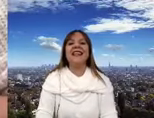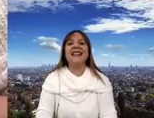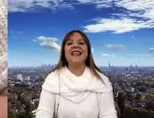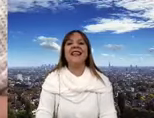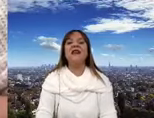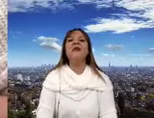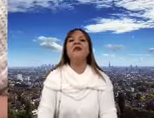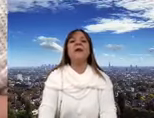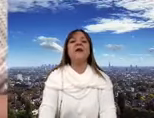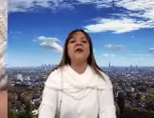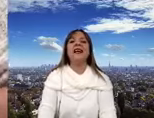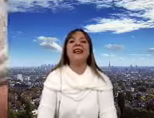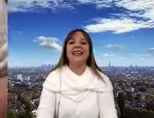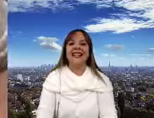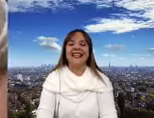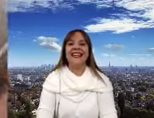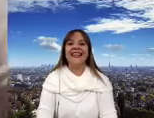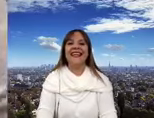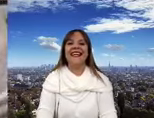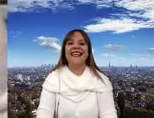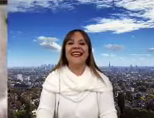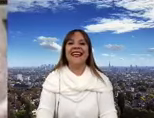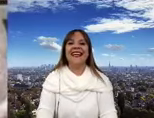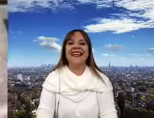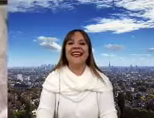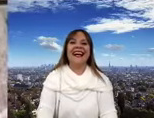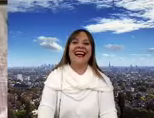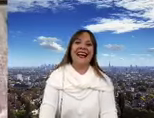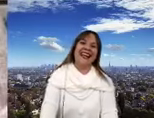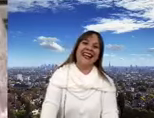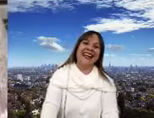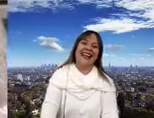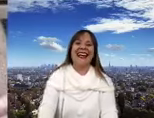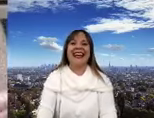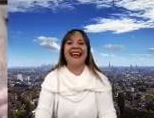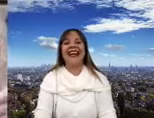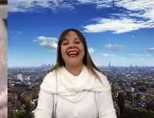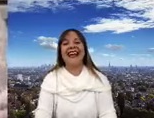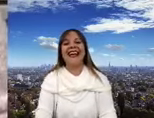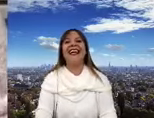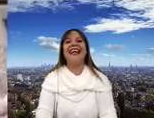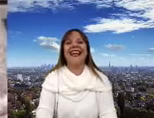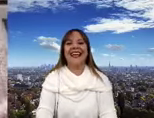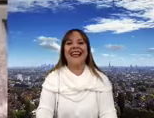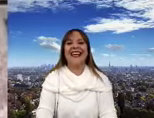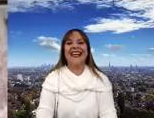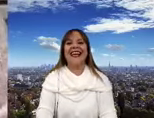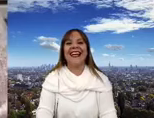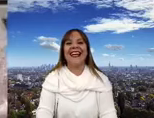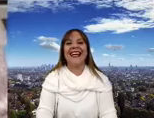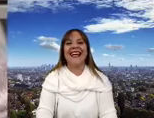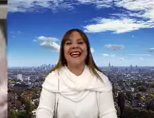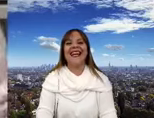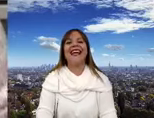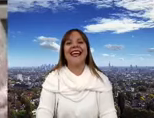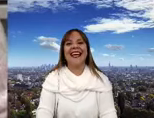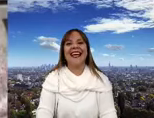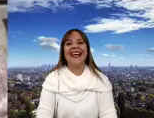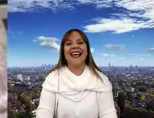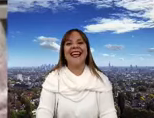com muito amor aí? Muito amor, muito Ah. mesmo, muito feliz, agradecida e honrada por estar participando